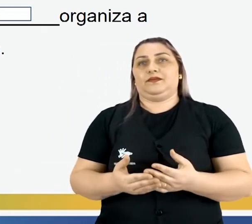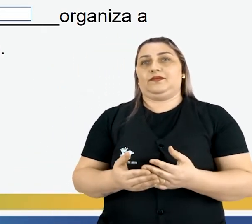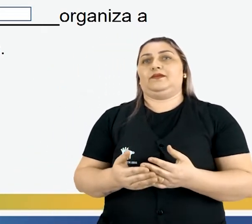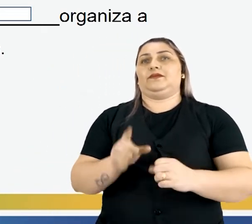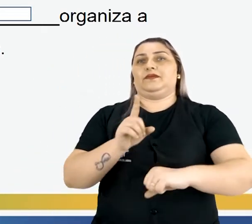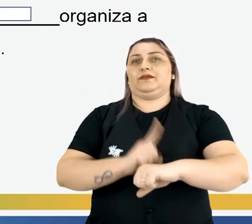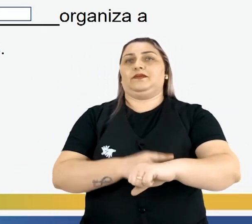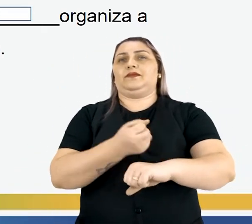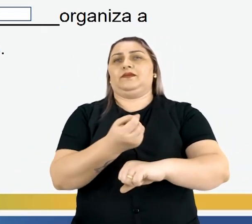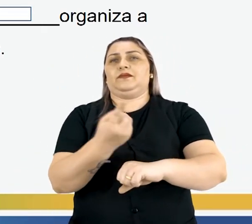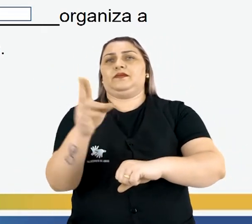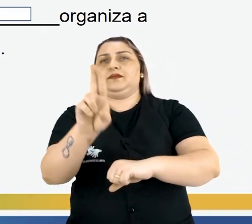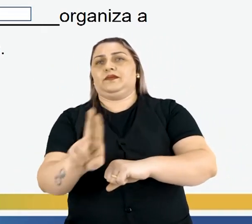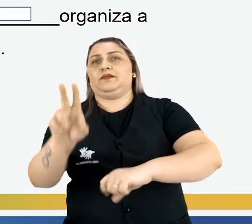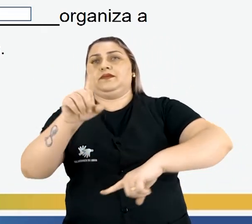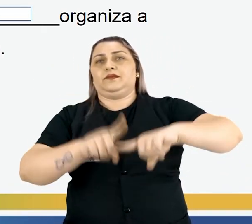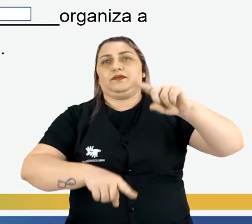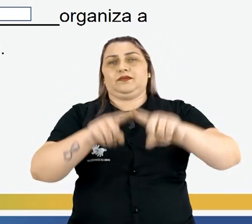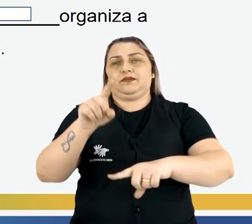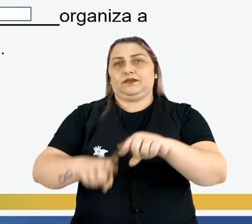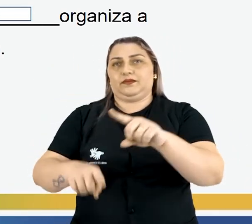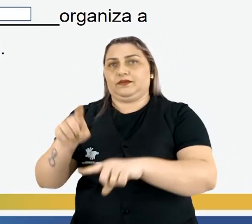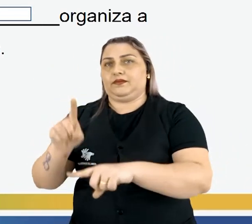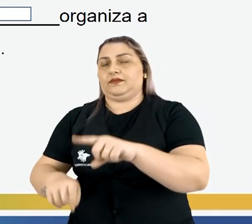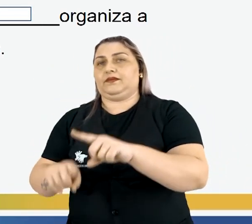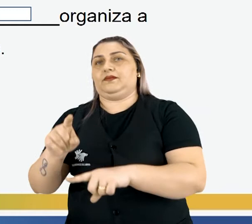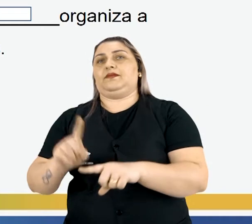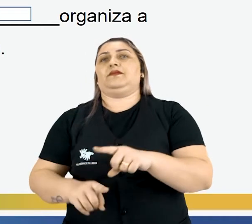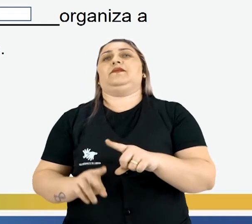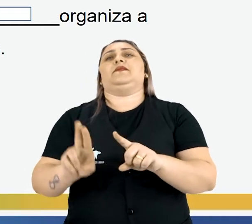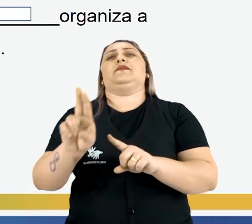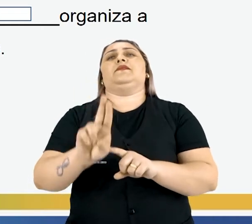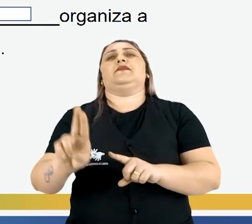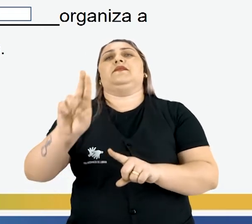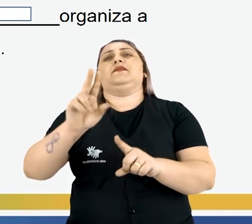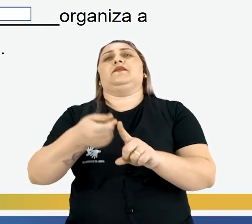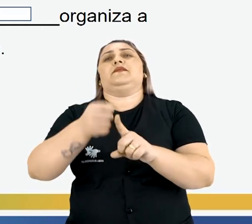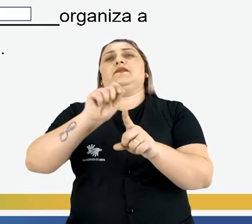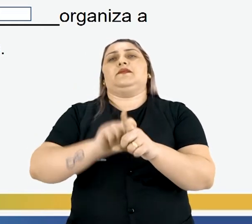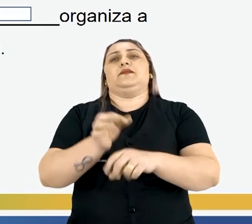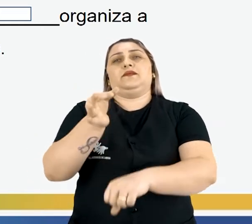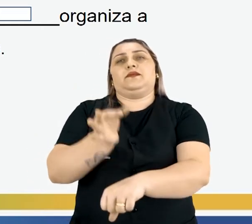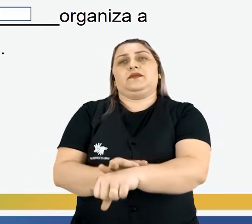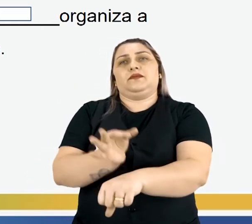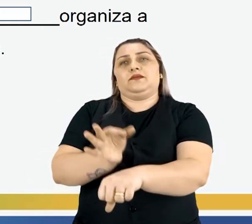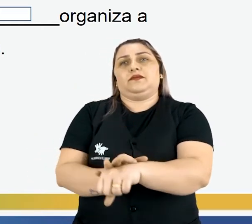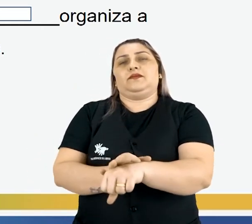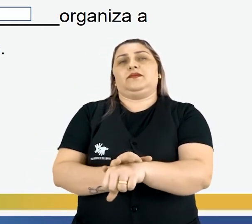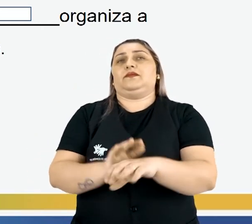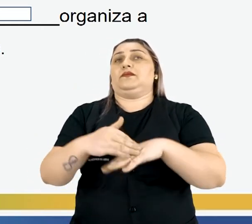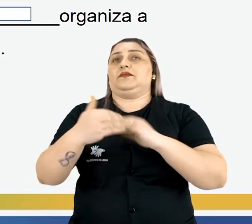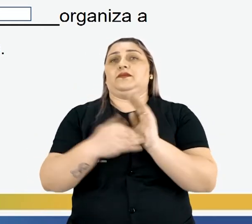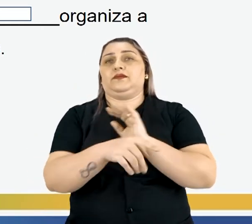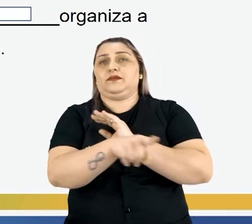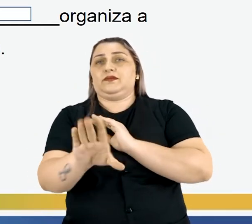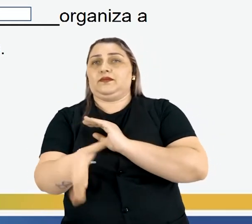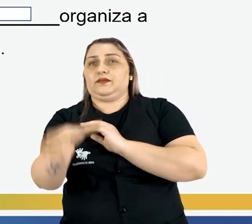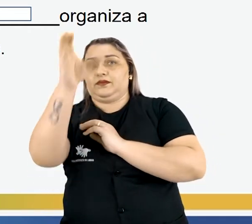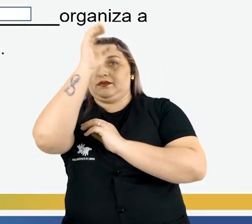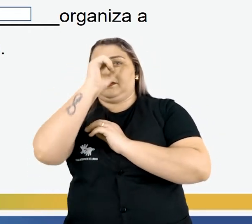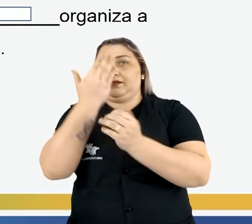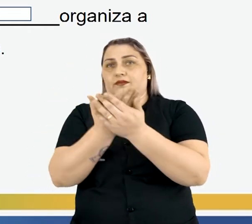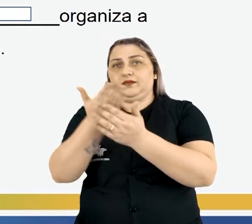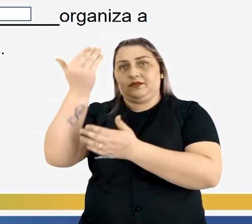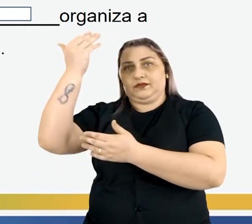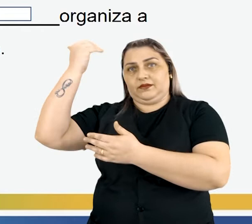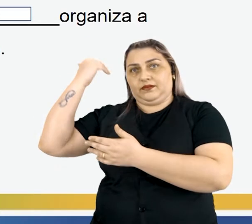medindo o tempo, vai usando os instrumentos, como os calendários e relógios. Então, aquilo tudo que vocês já aprenderam nas